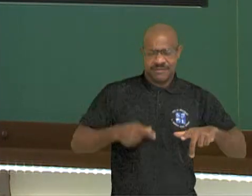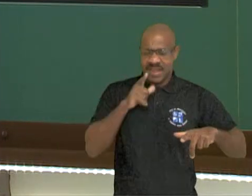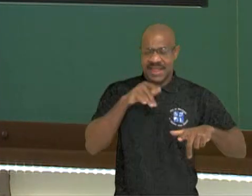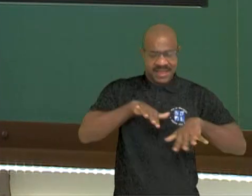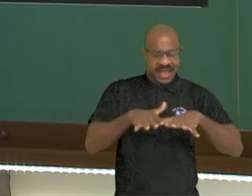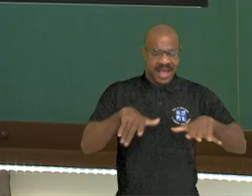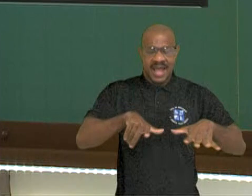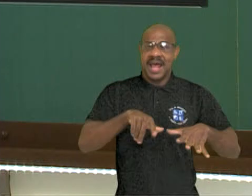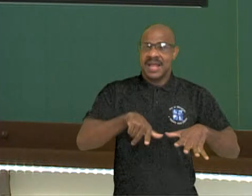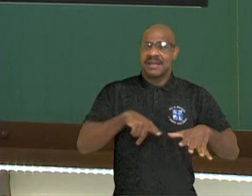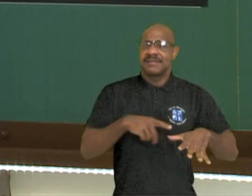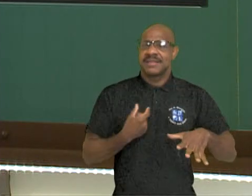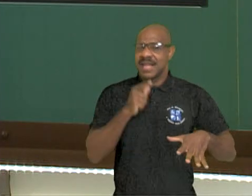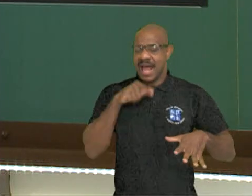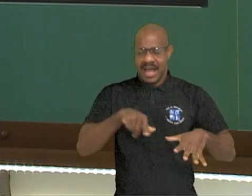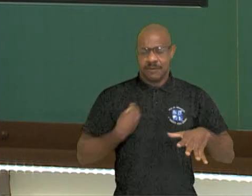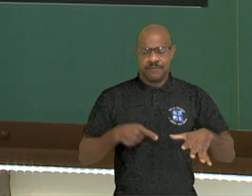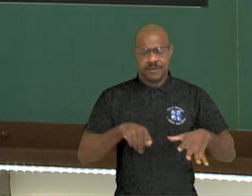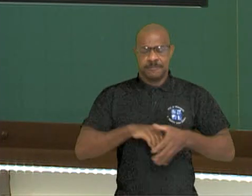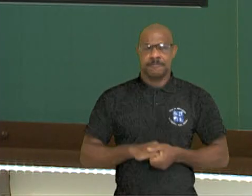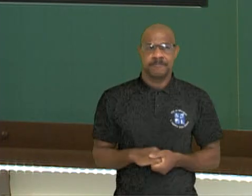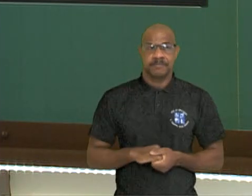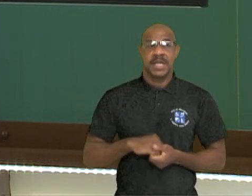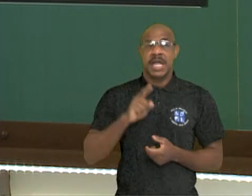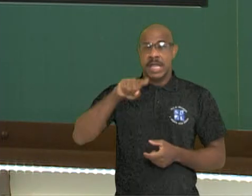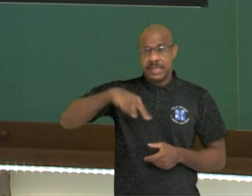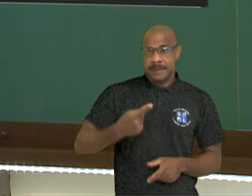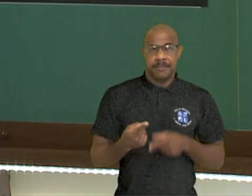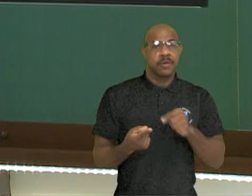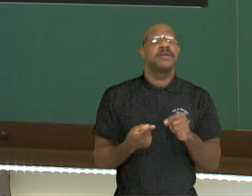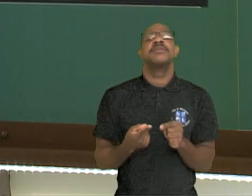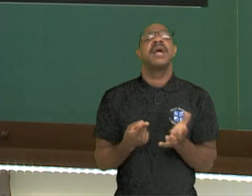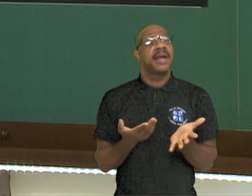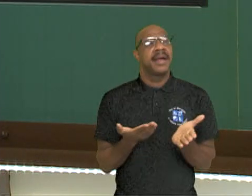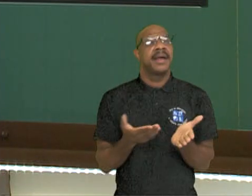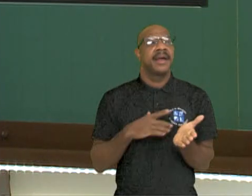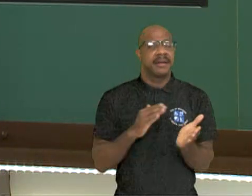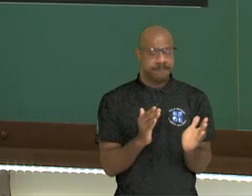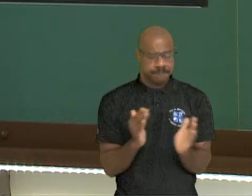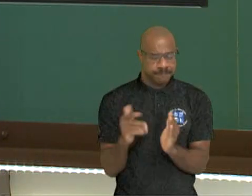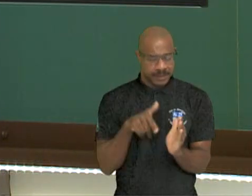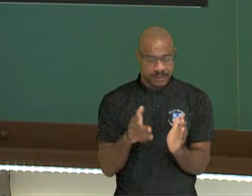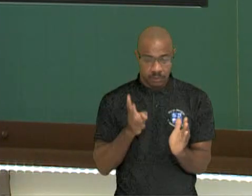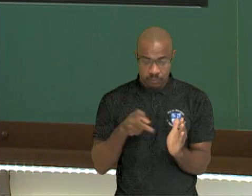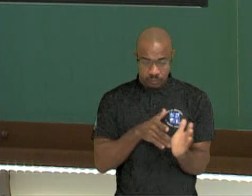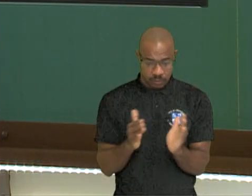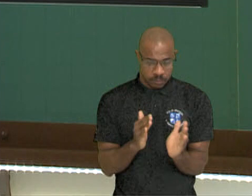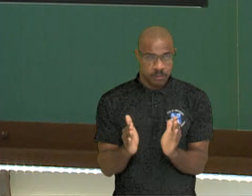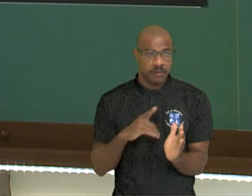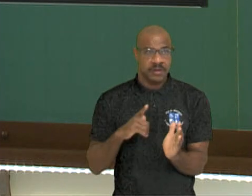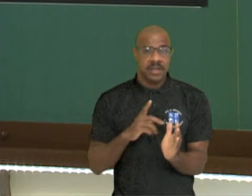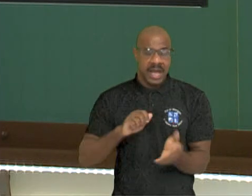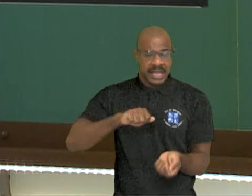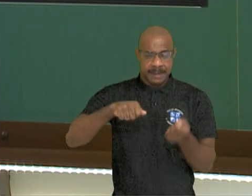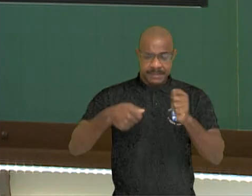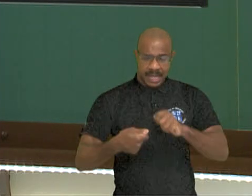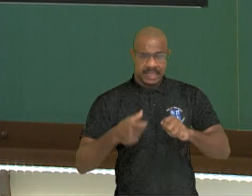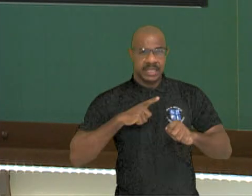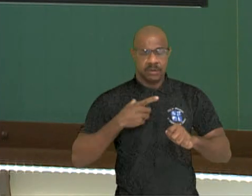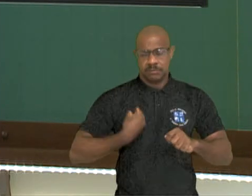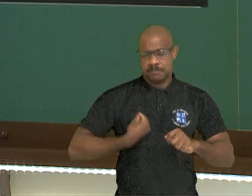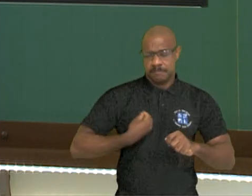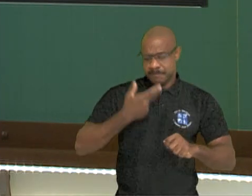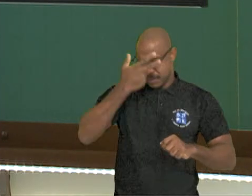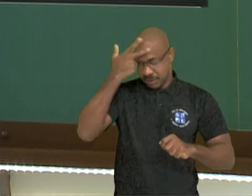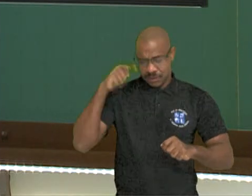plantas. Mais tarde, lá no meio da era paleozoica, é que a gente vai ter ali a adaptação, esses